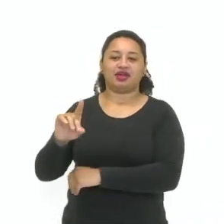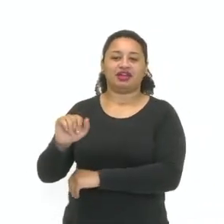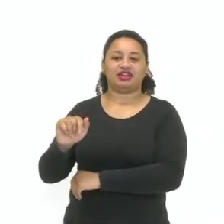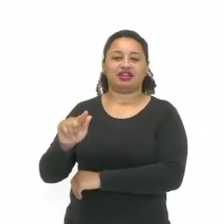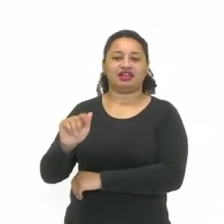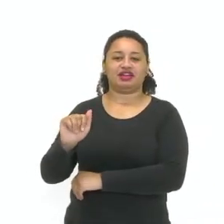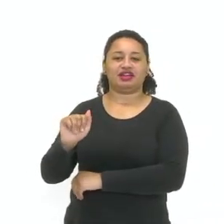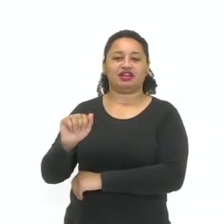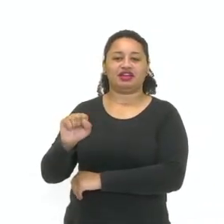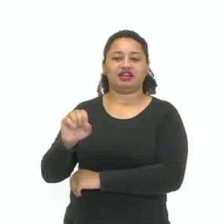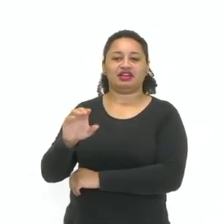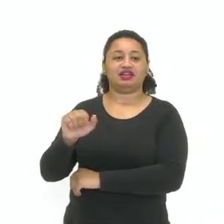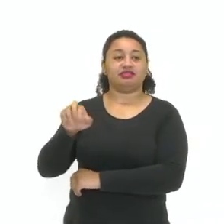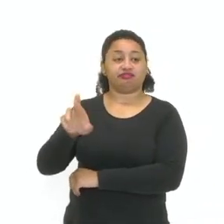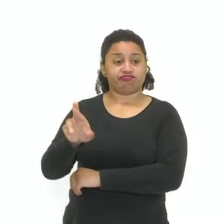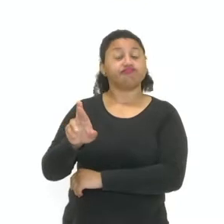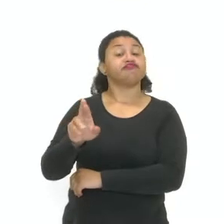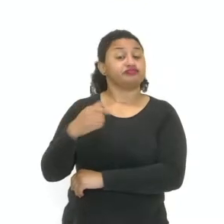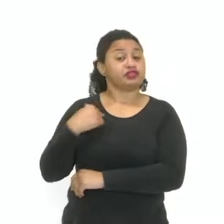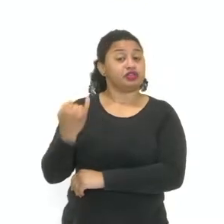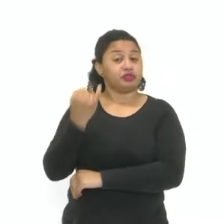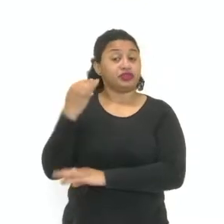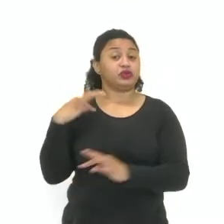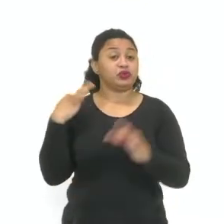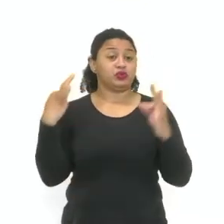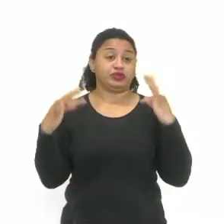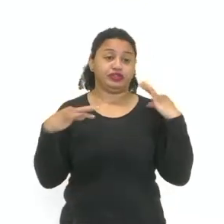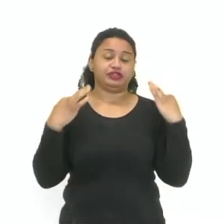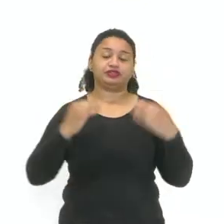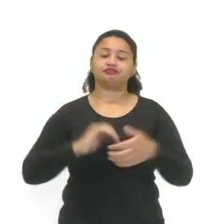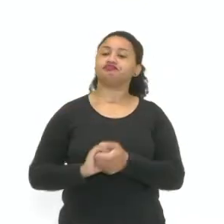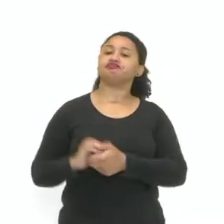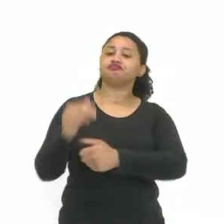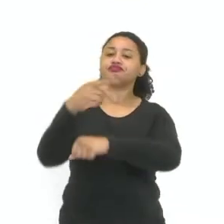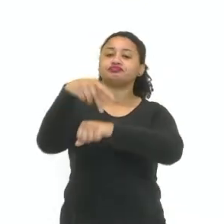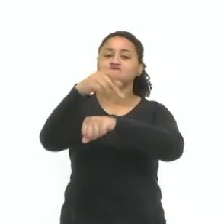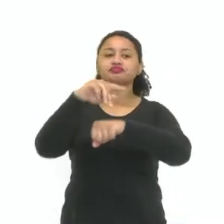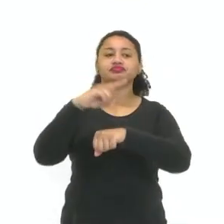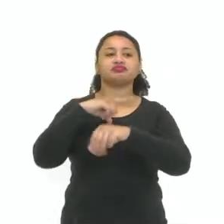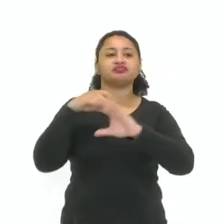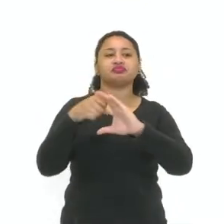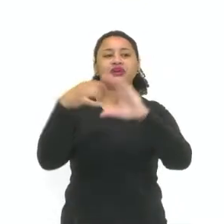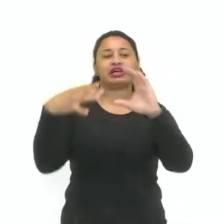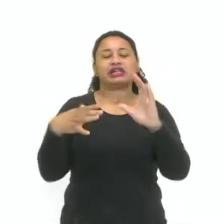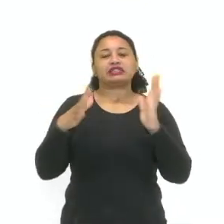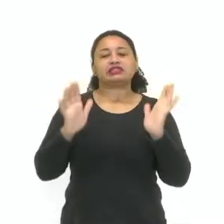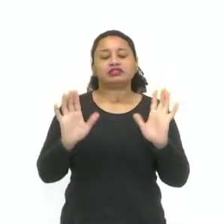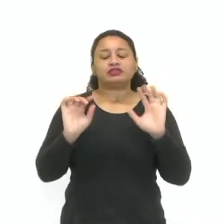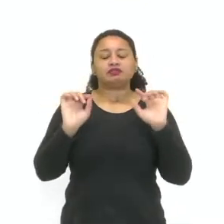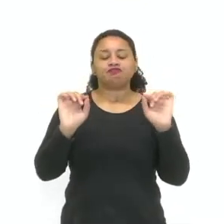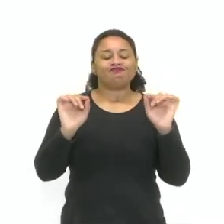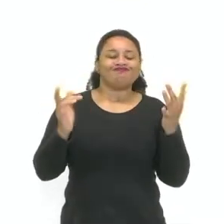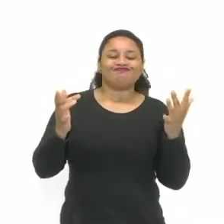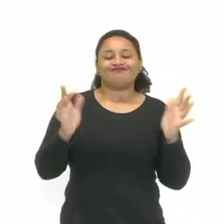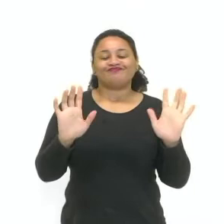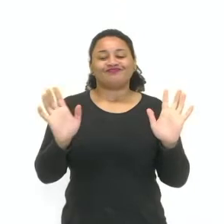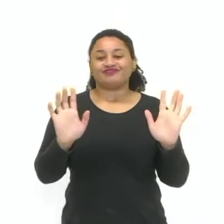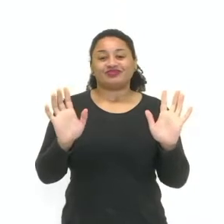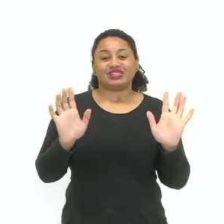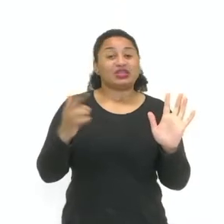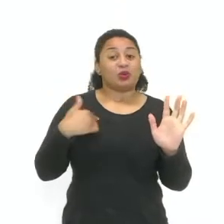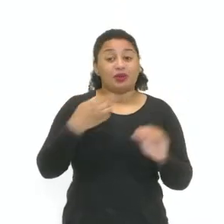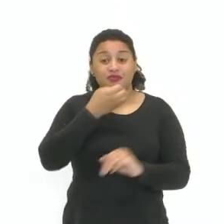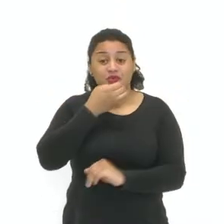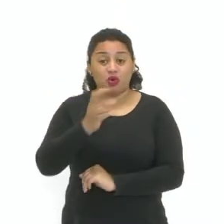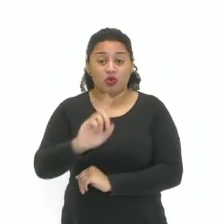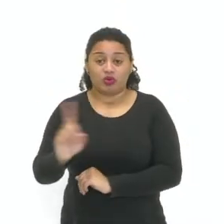bem, então esses países aí têm como característica algo que não é tão agradável, né? Não é tão agradável, não é nada agradável,